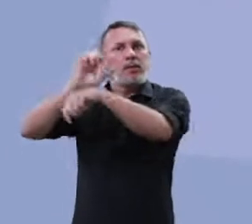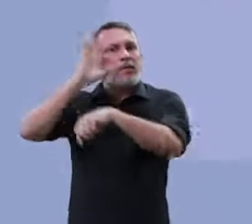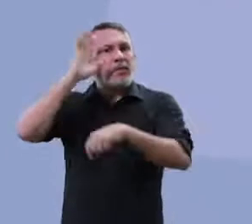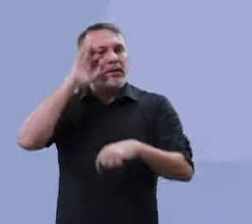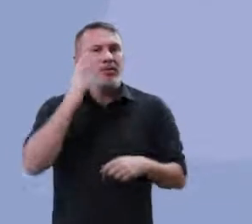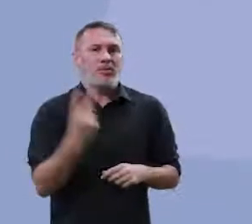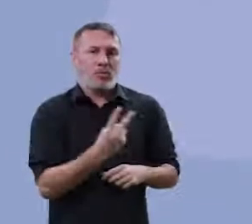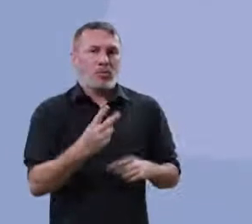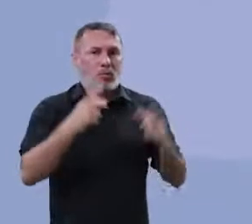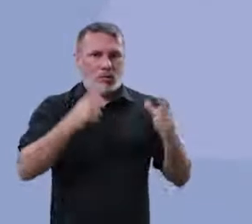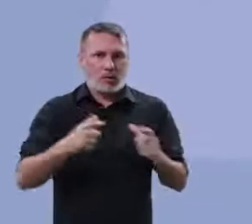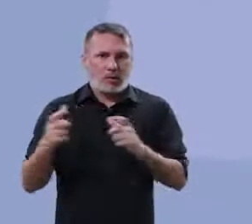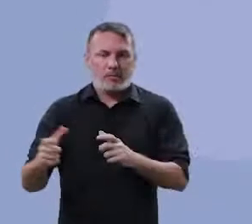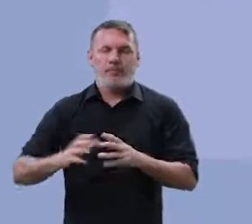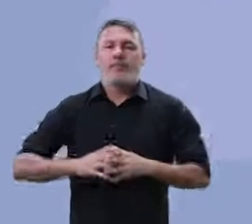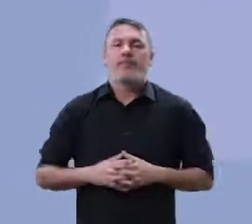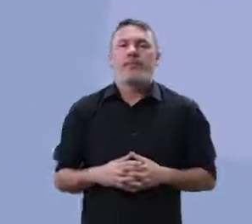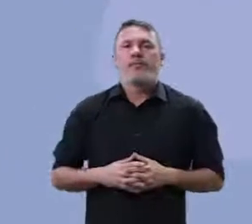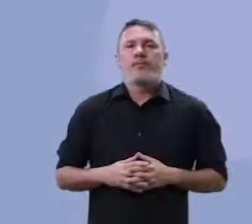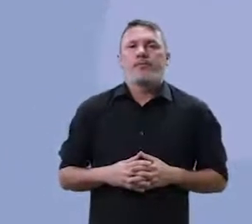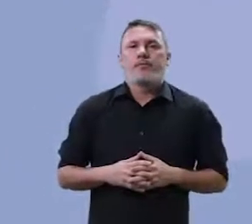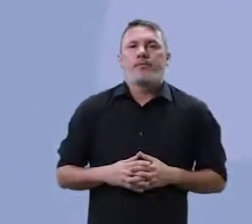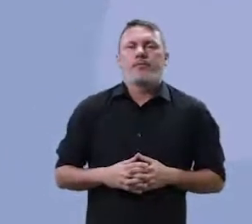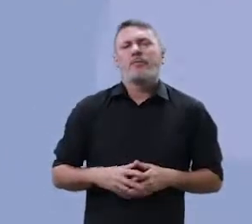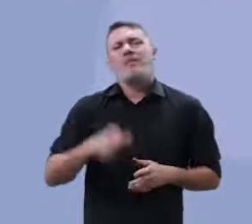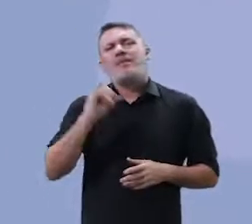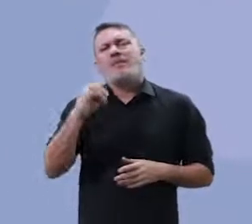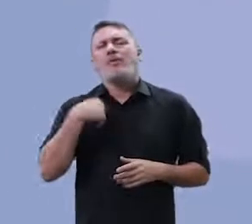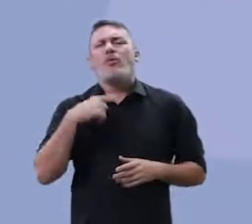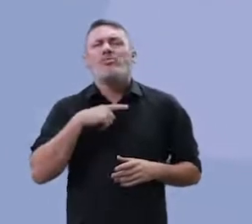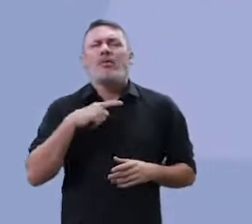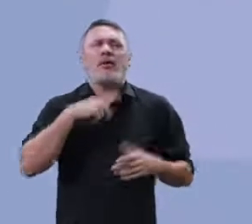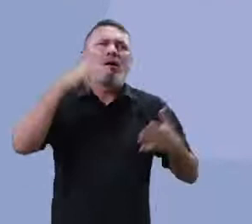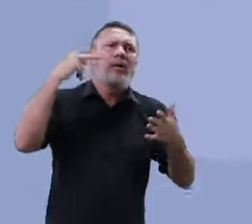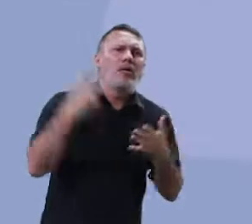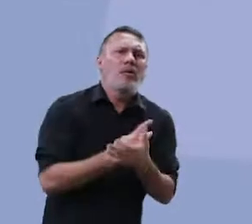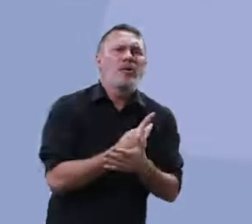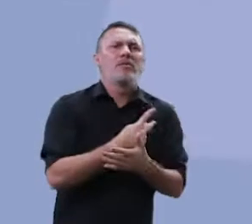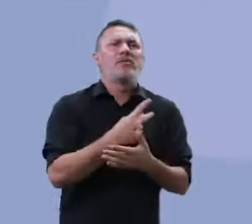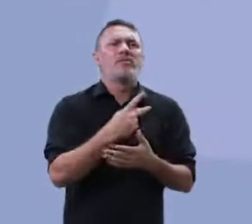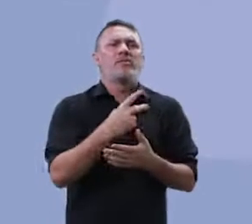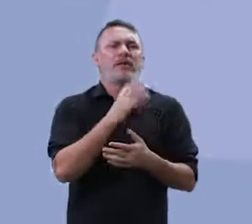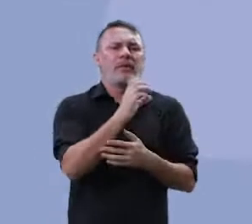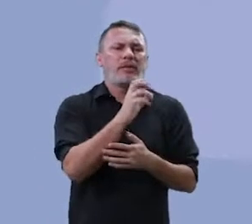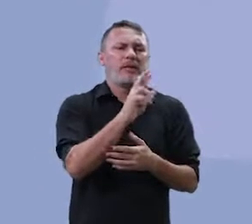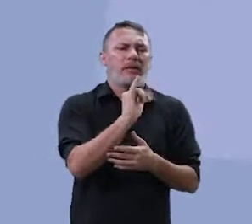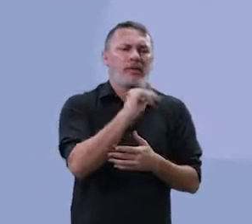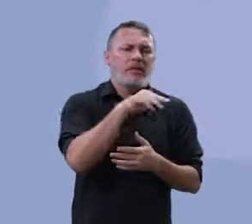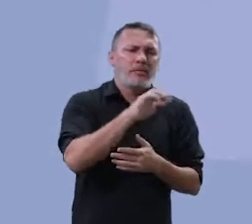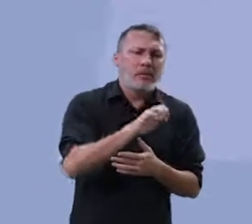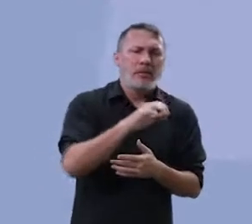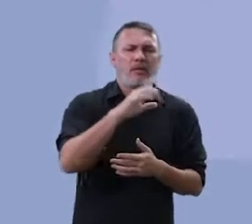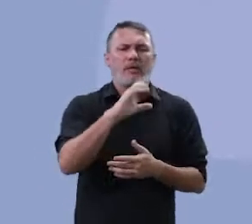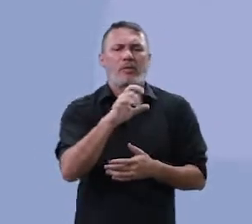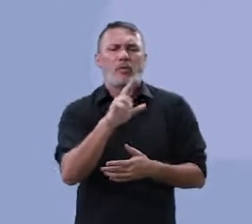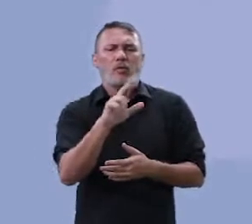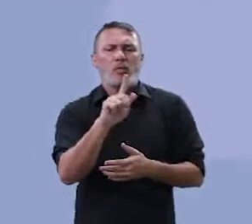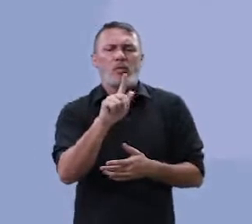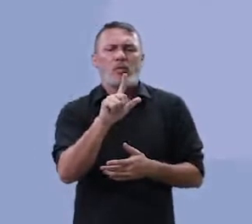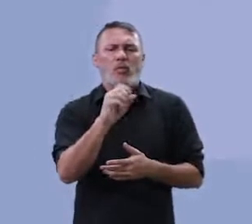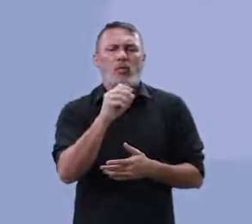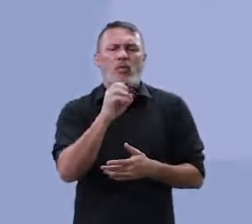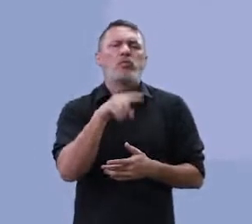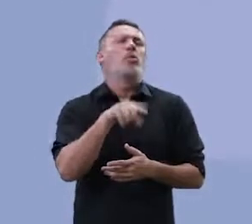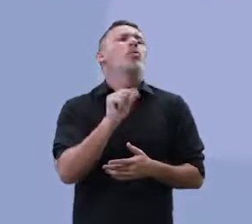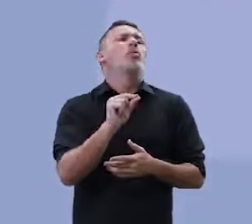nesses dois ambientes. Se eu tenho crime culposo, o que é o crime culposo? E por que foi culposo?